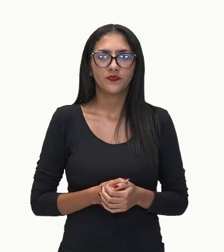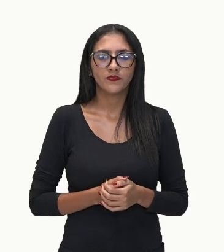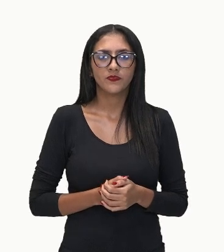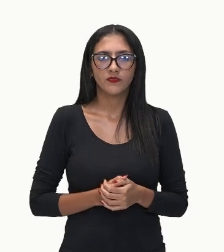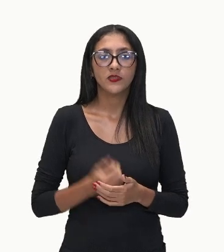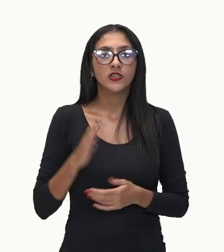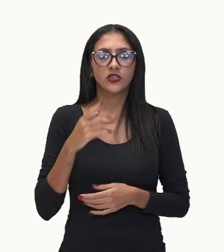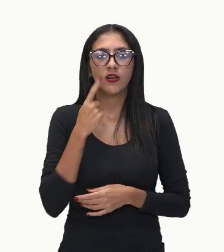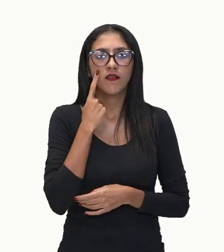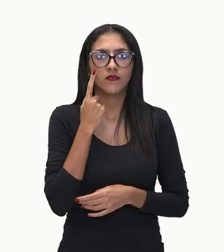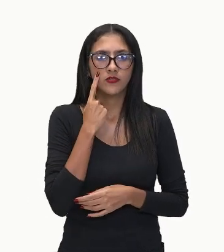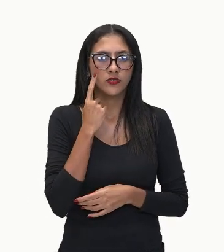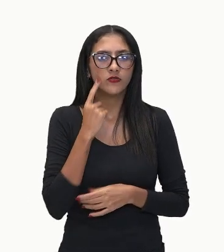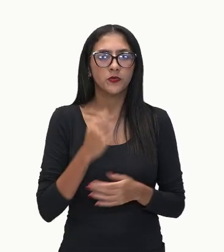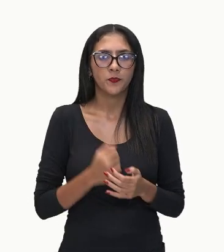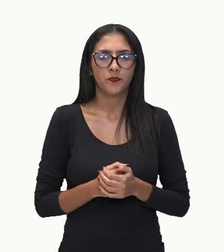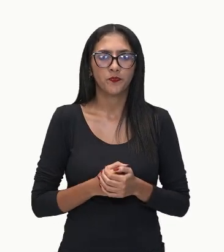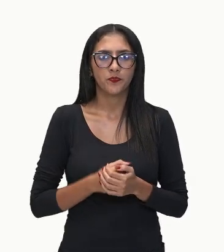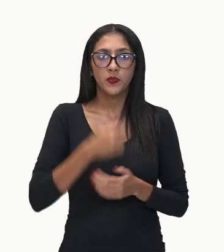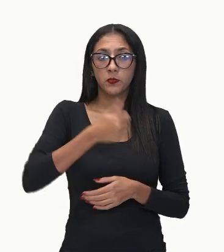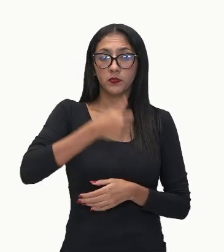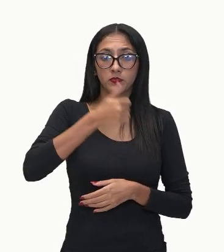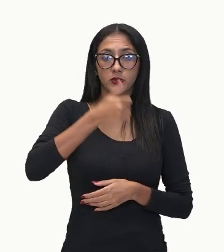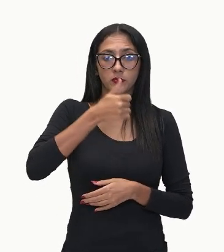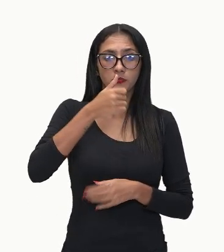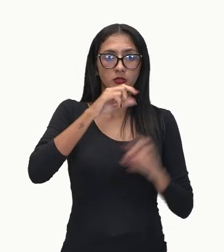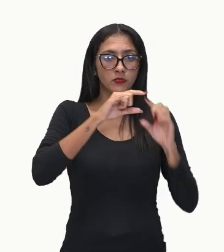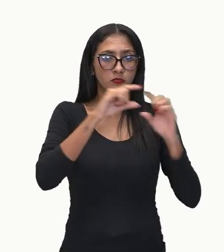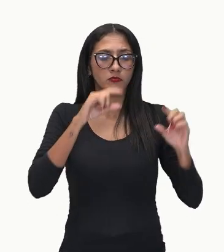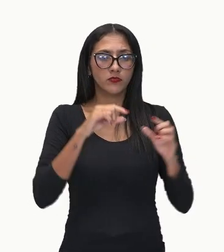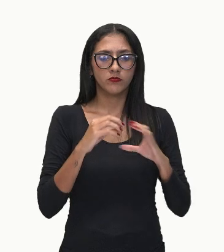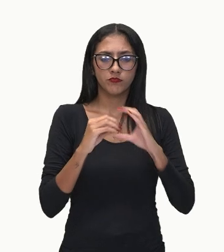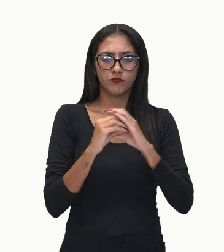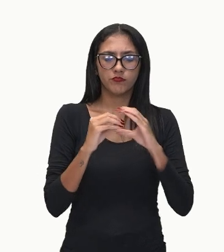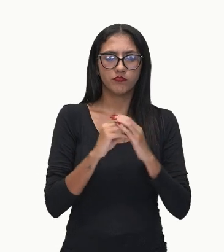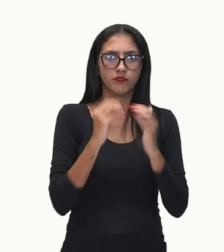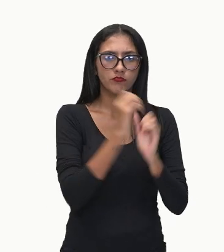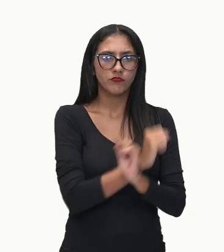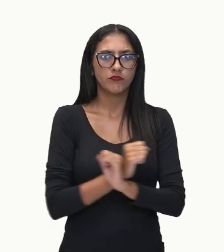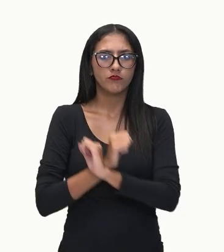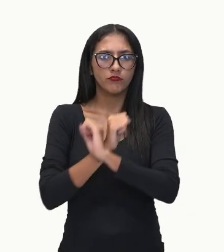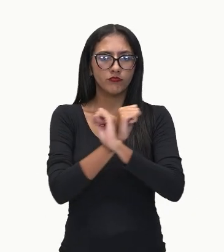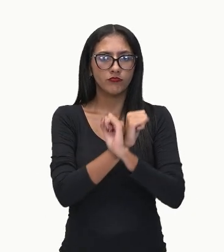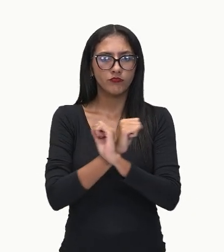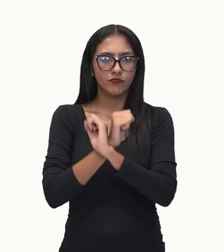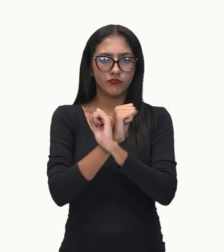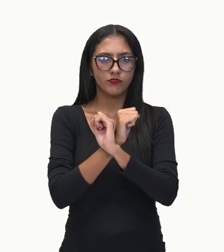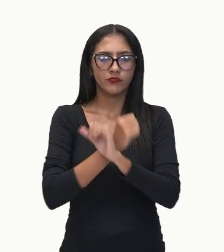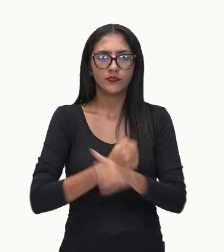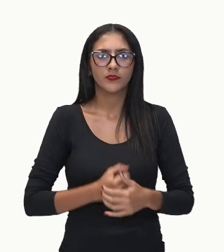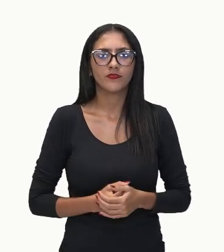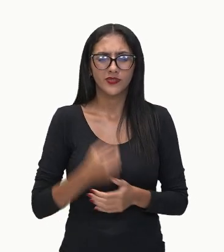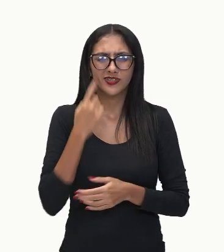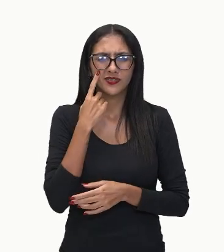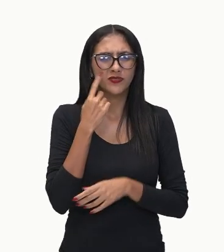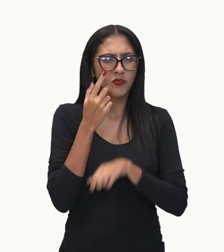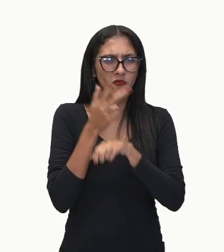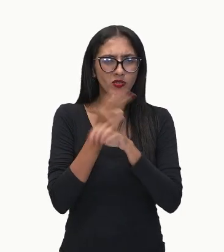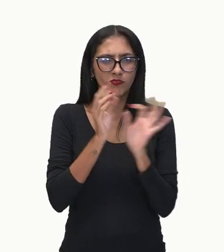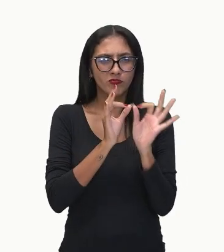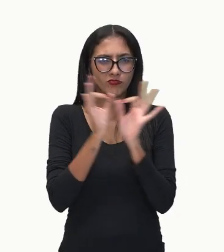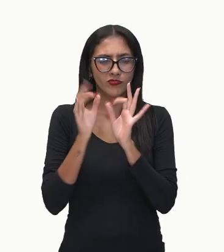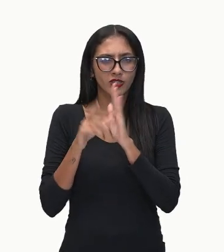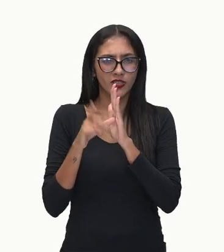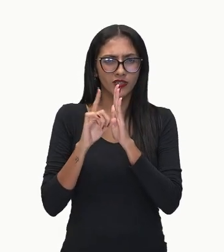Ela age como uma defesa dos anticorpos. E aí, como exemplo, nós vimos, né, naquela animação